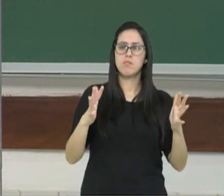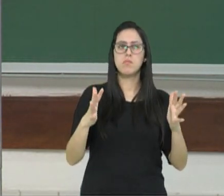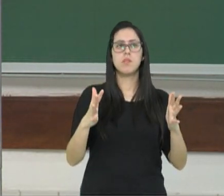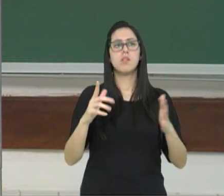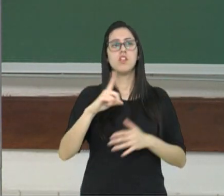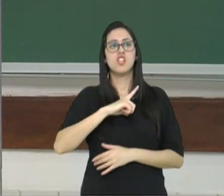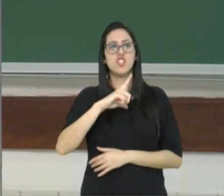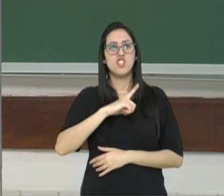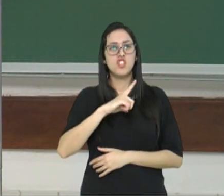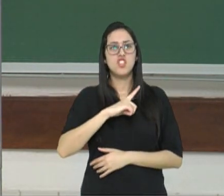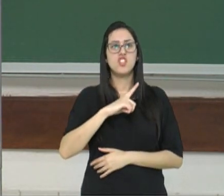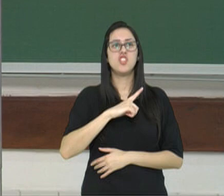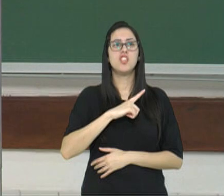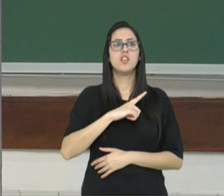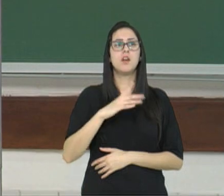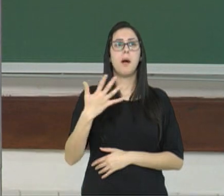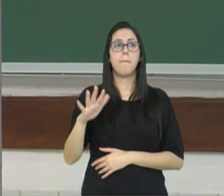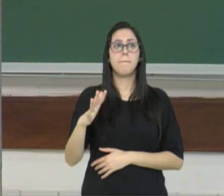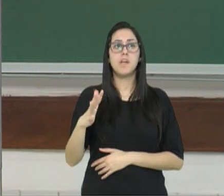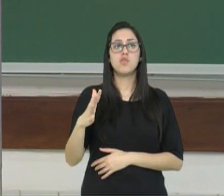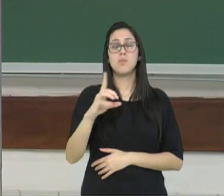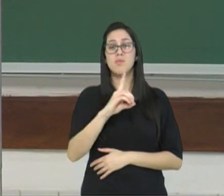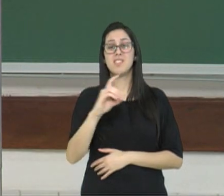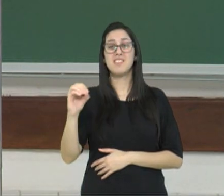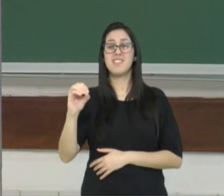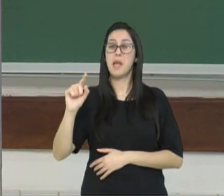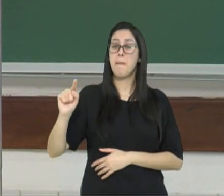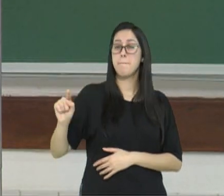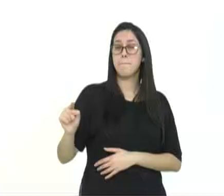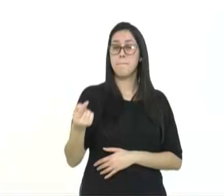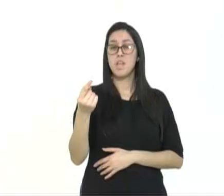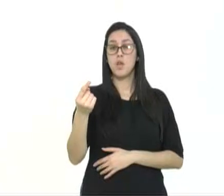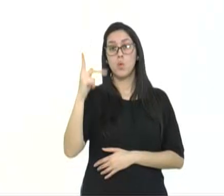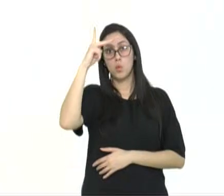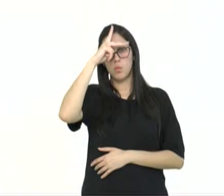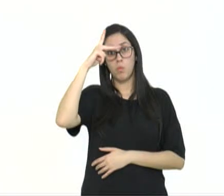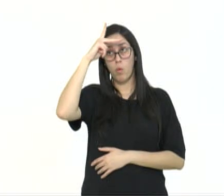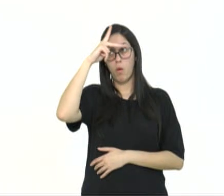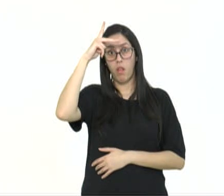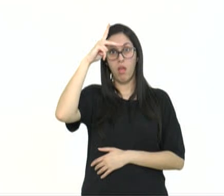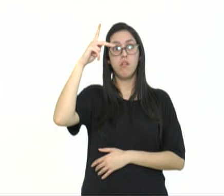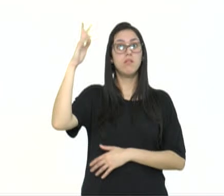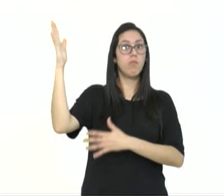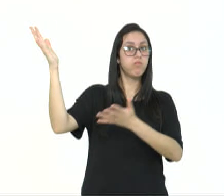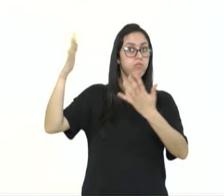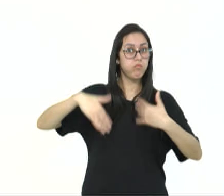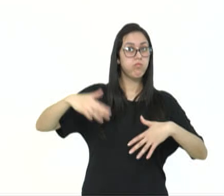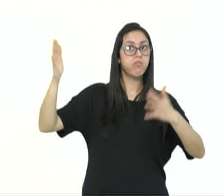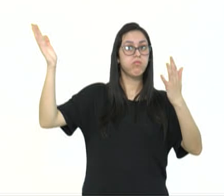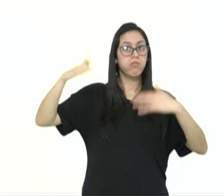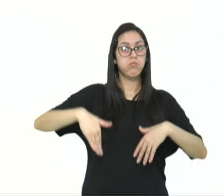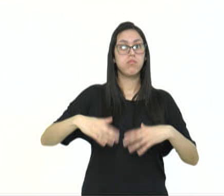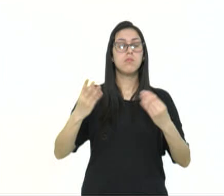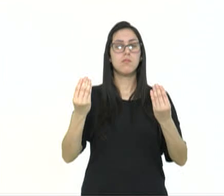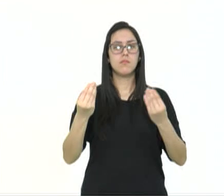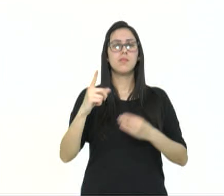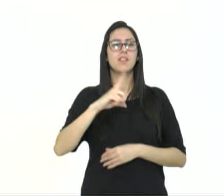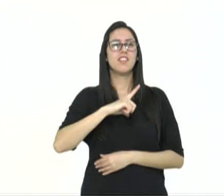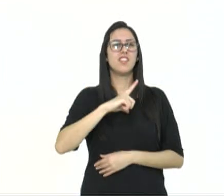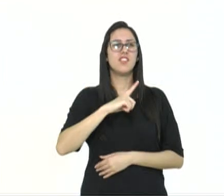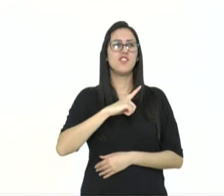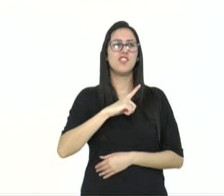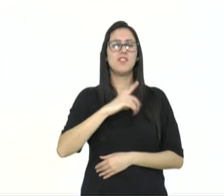poloneses que vieram para cá. E aqui eu trago até para vocês uma amostra disso, que é um selo postal, aqueles